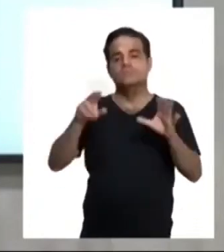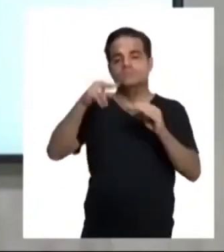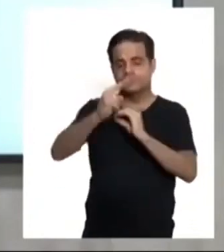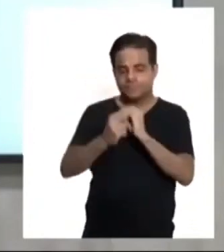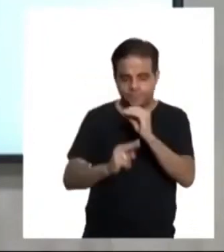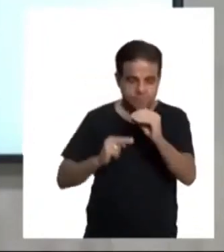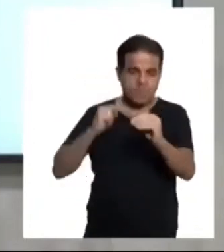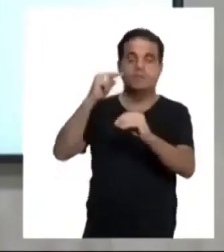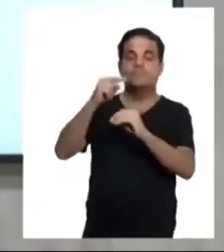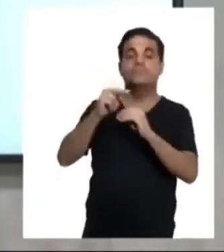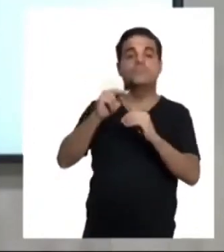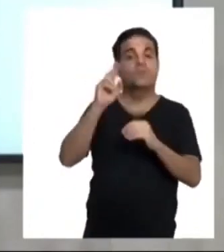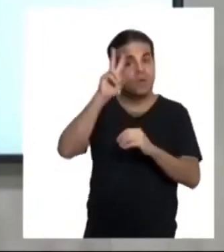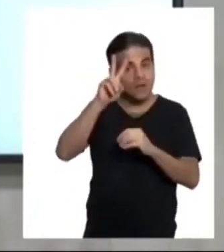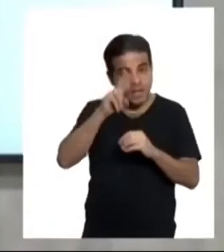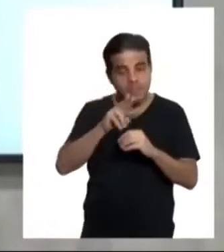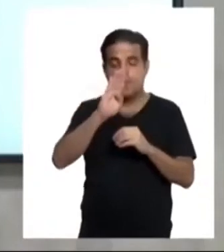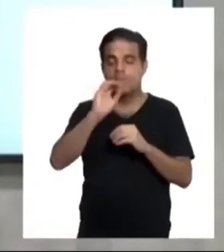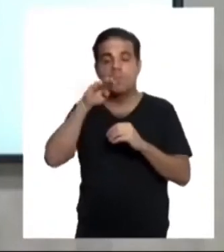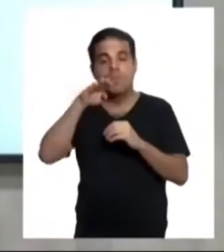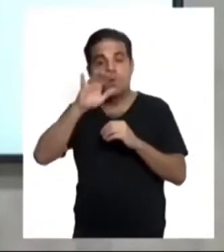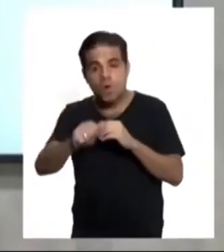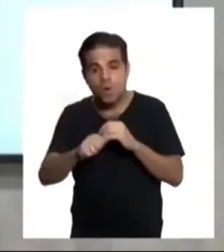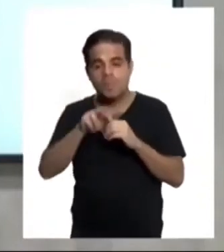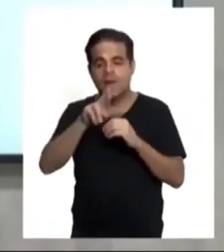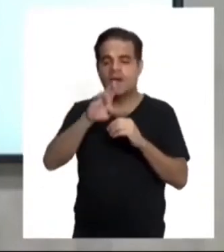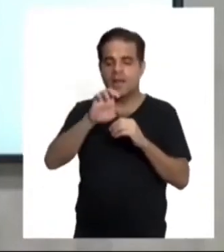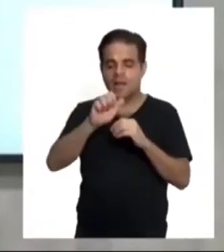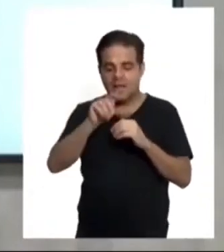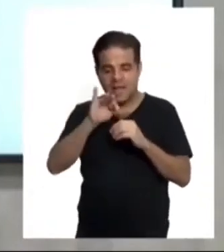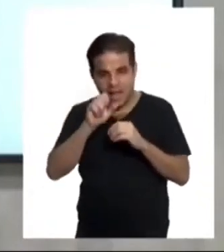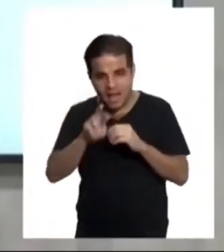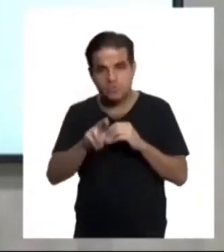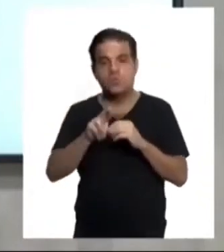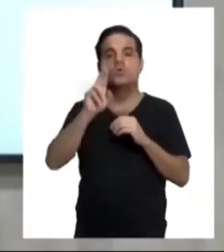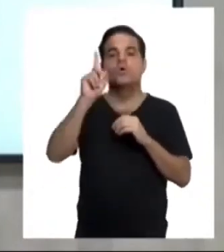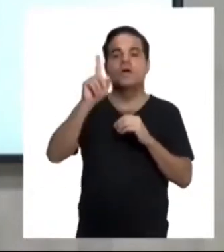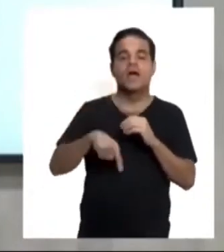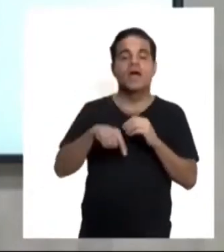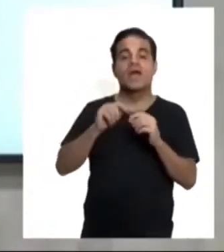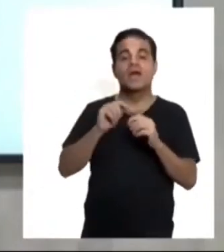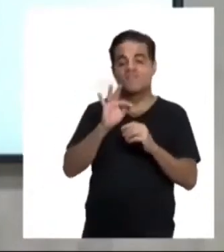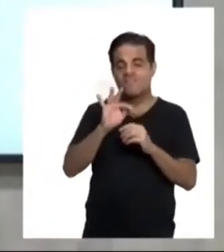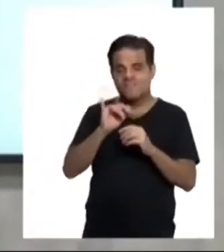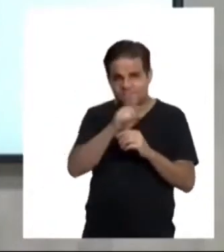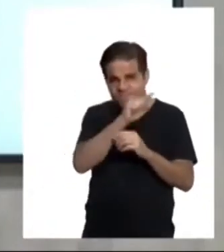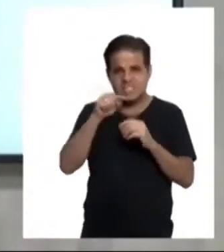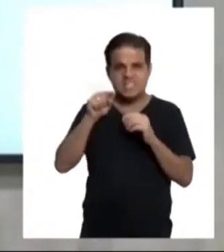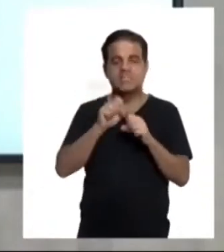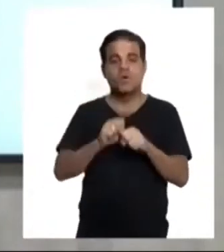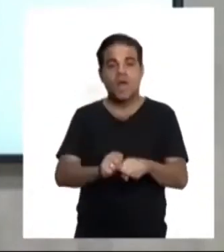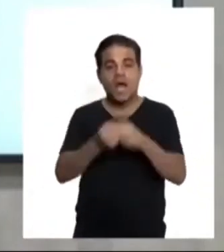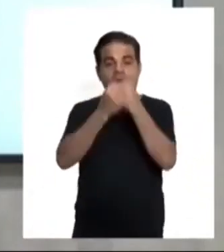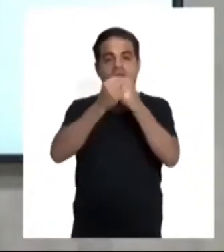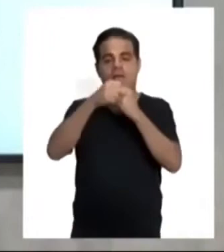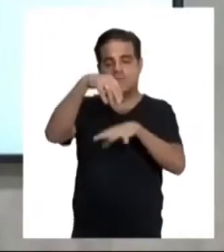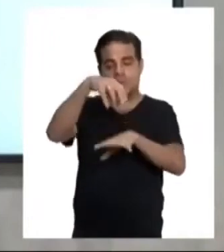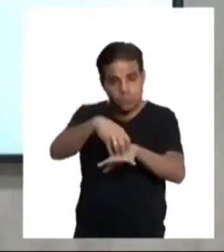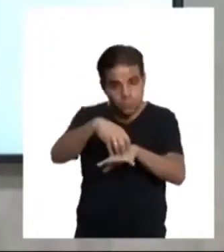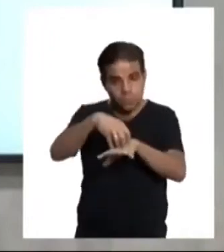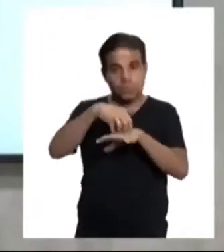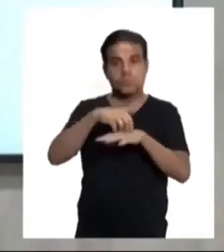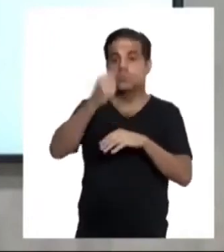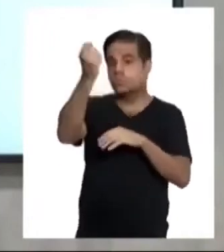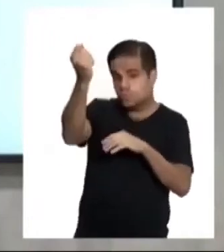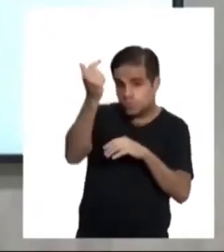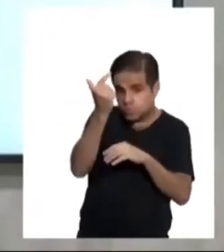Então, lembre, bomba atômica e reator atômico é fissão nuclear, é quebra do núcleo. O